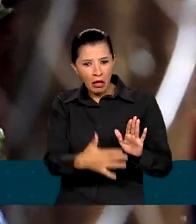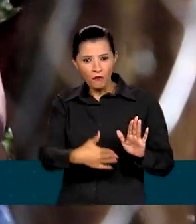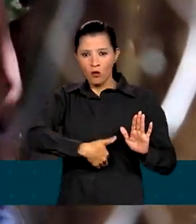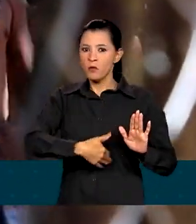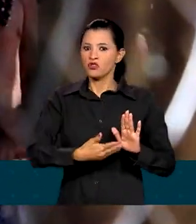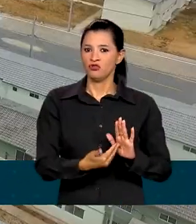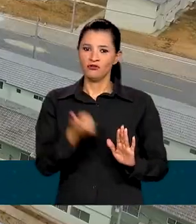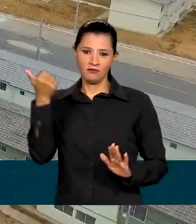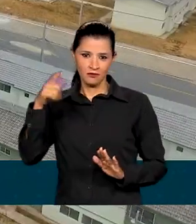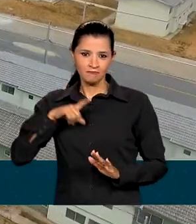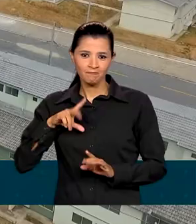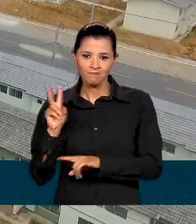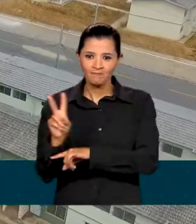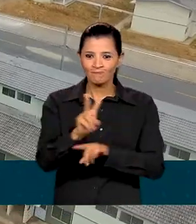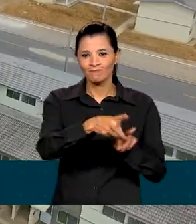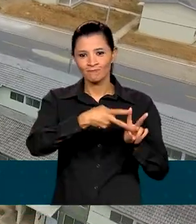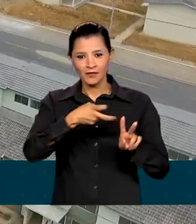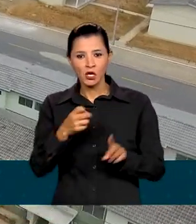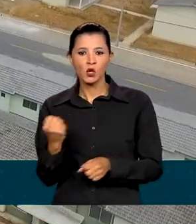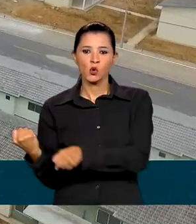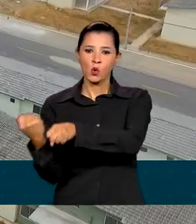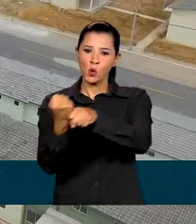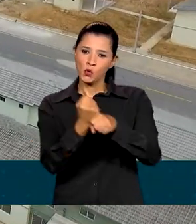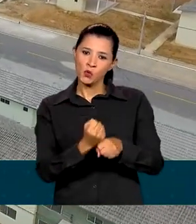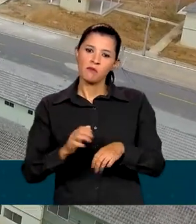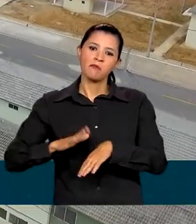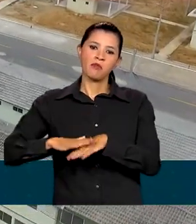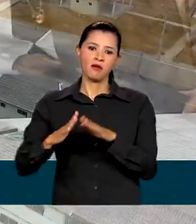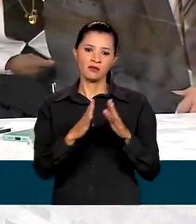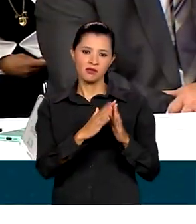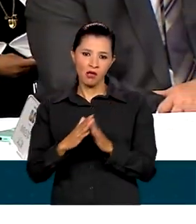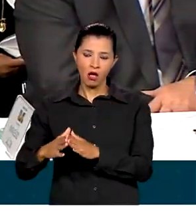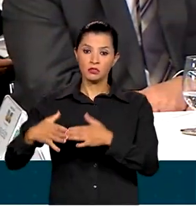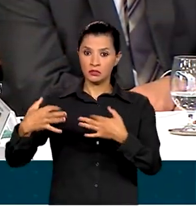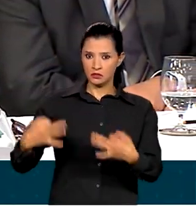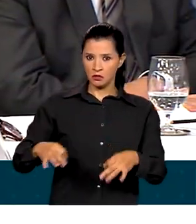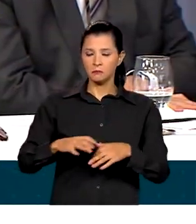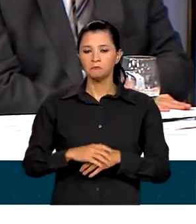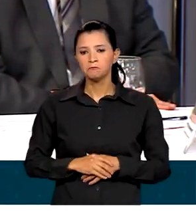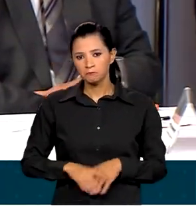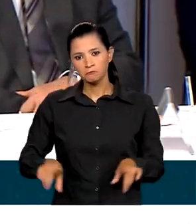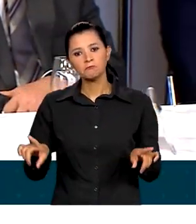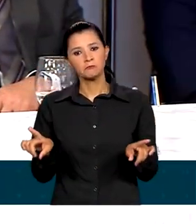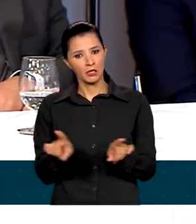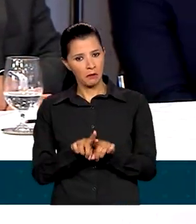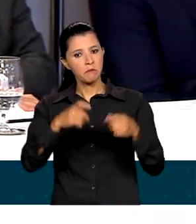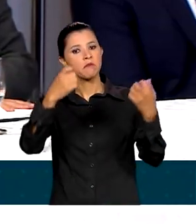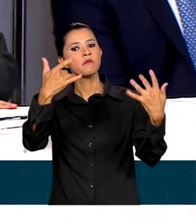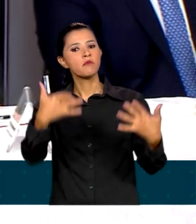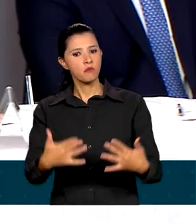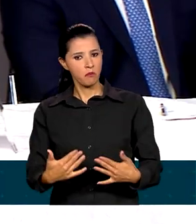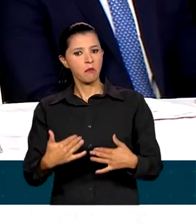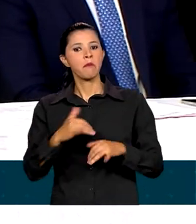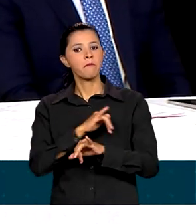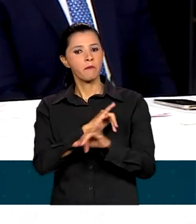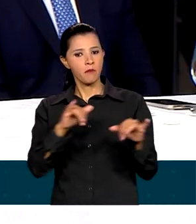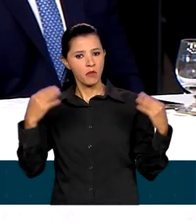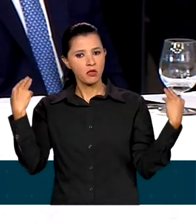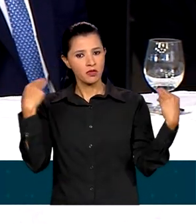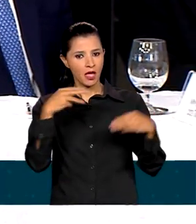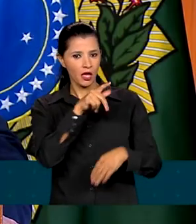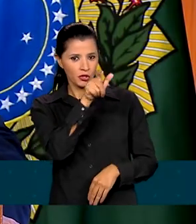os indígenas e construir mais moradias dignas. Lula também deixou uma mensagem aos